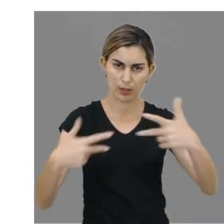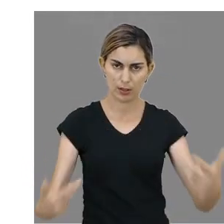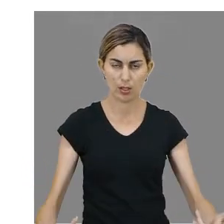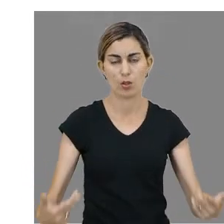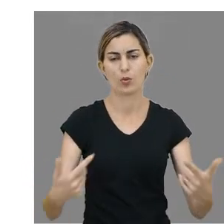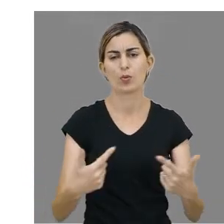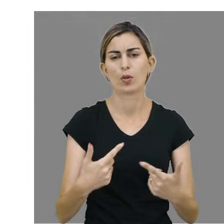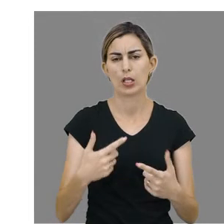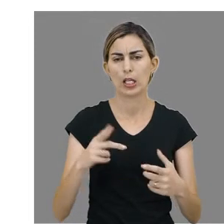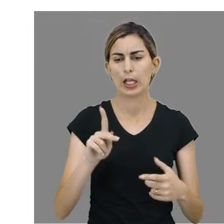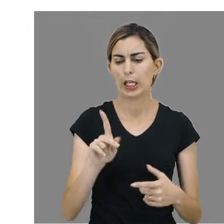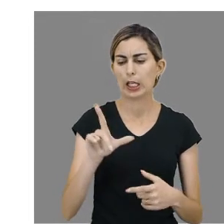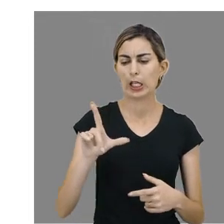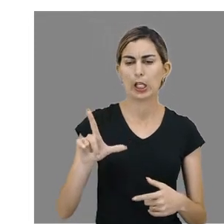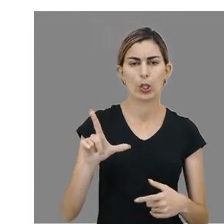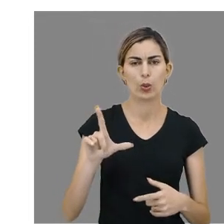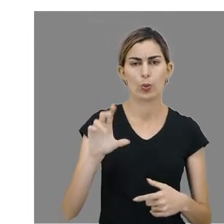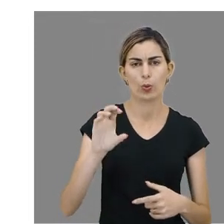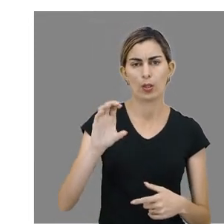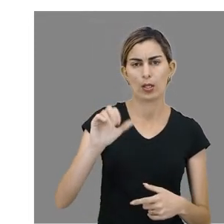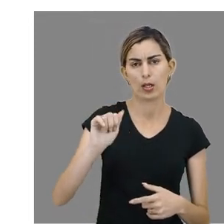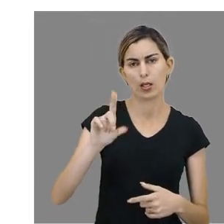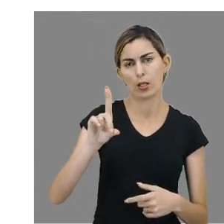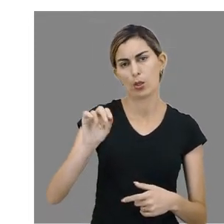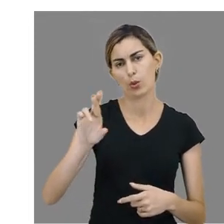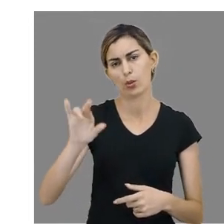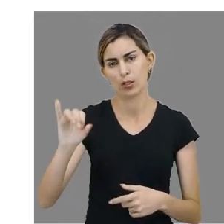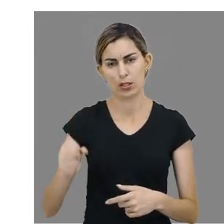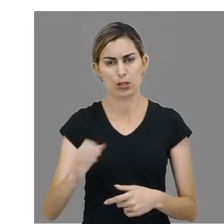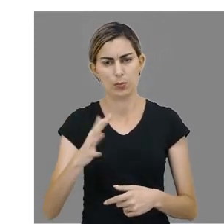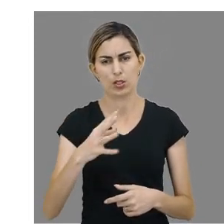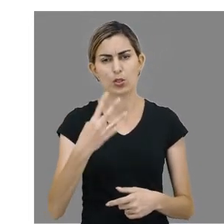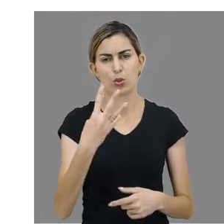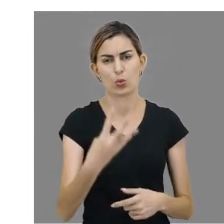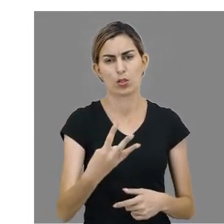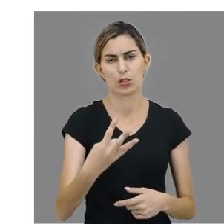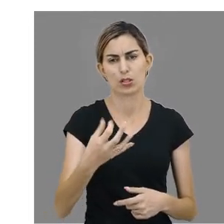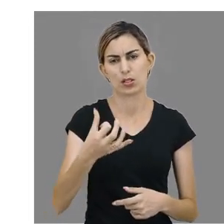metabólica, medida em quilocaloria por hora, está no valor de